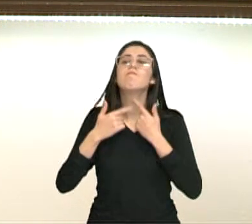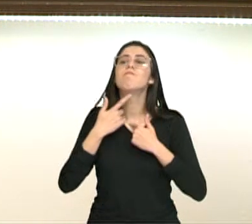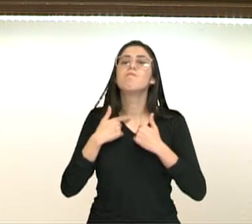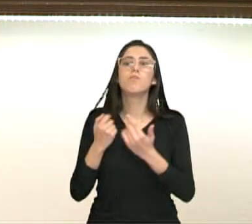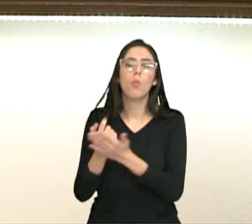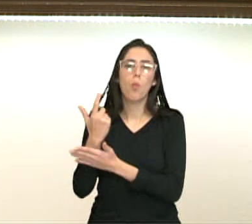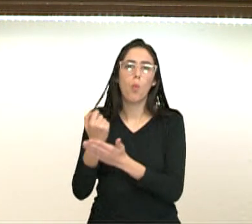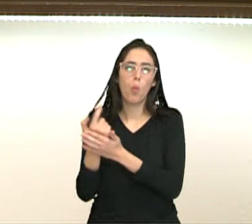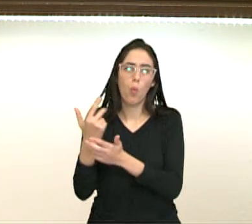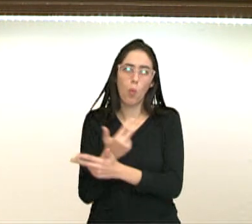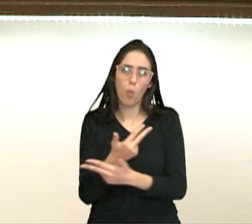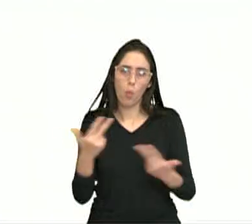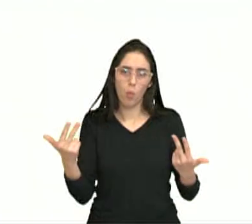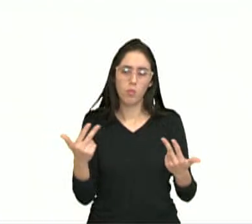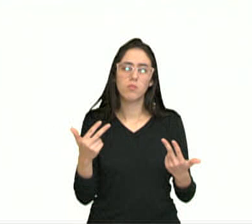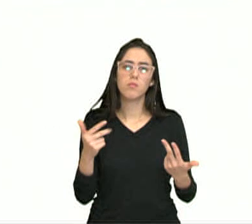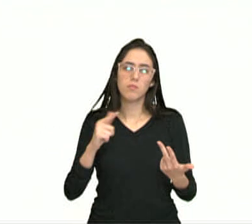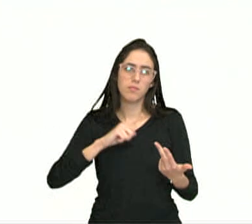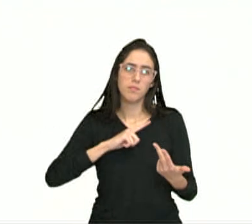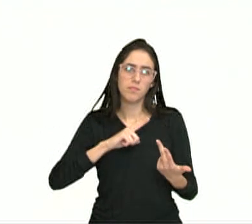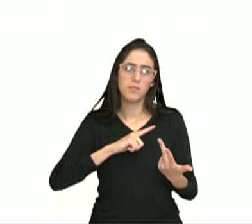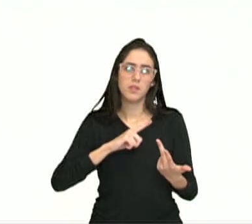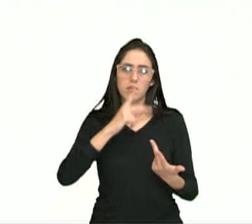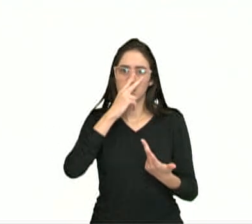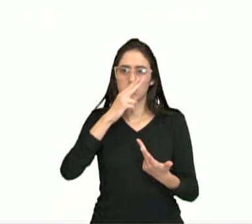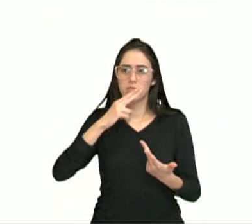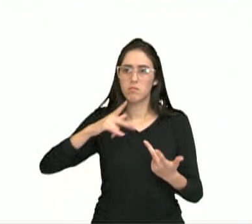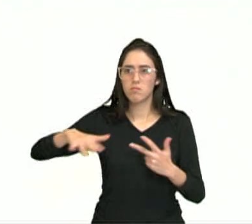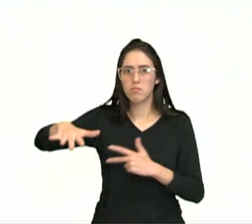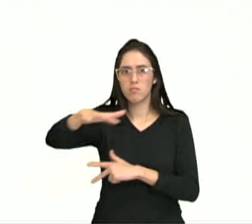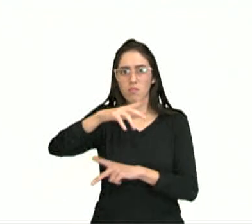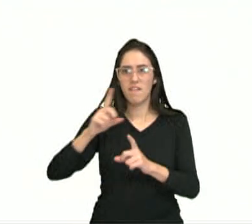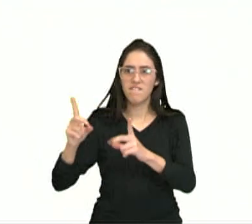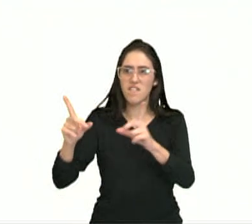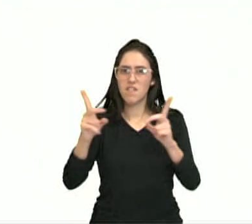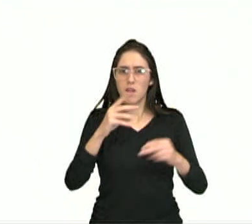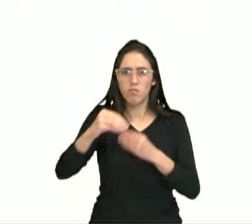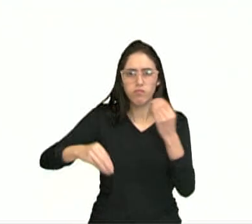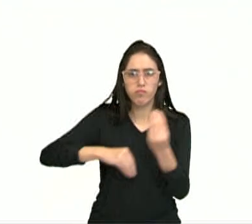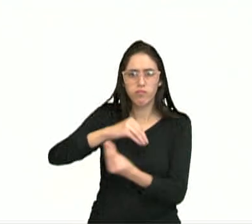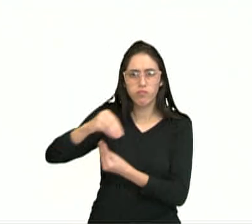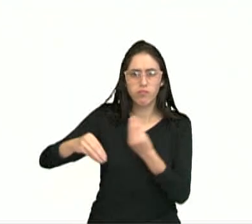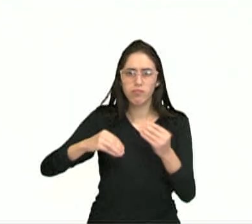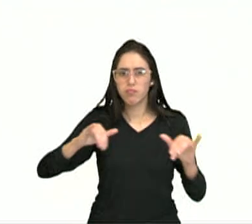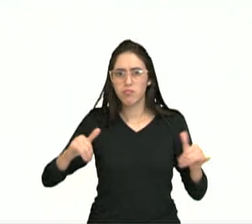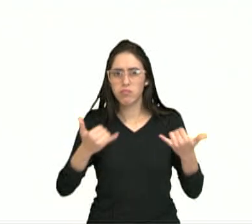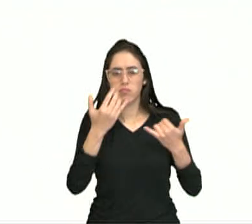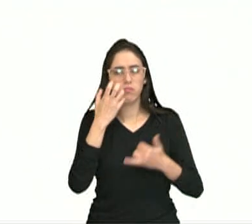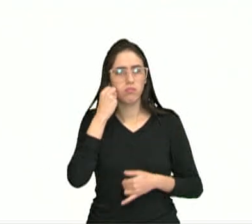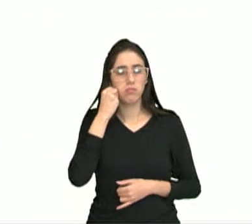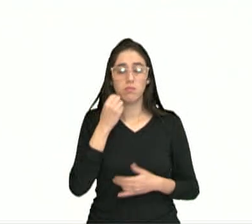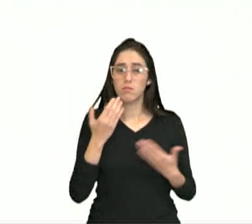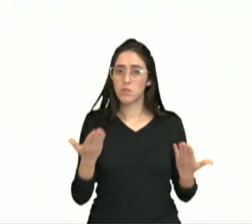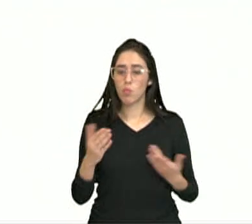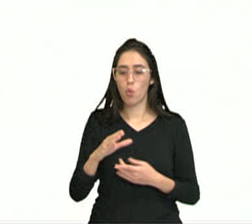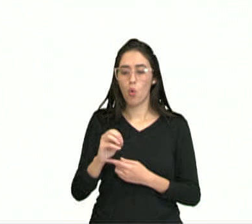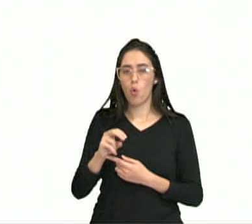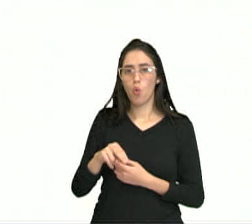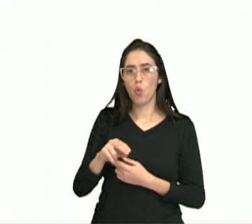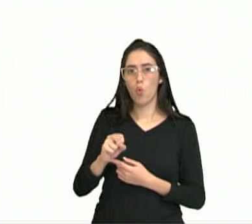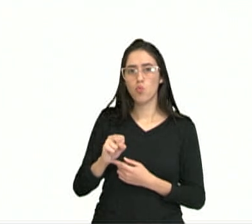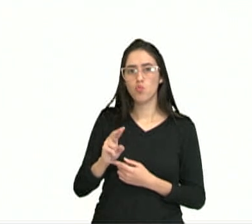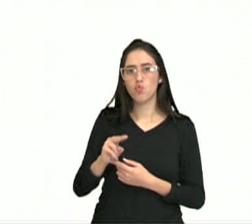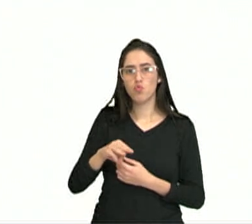sistema de produção e ampla circulação de mercadorias, tá? Então, o consumo está sempre